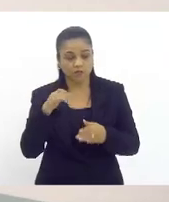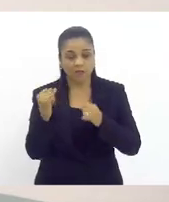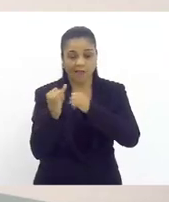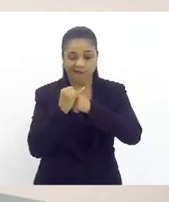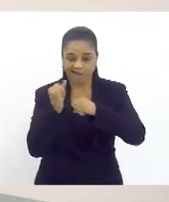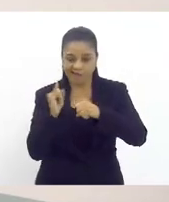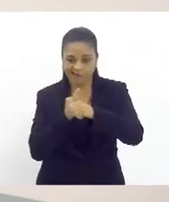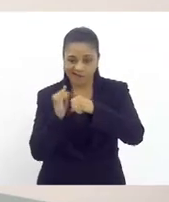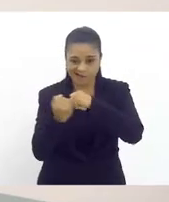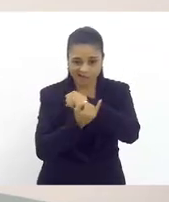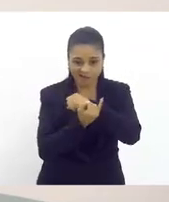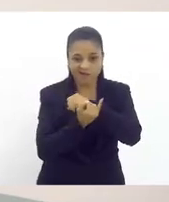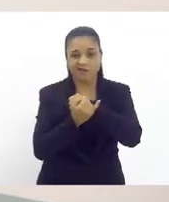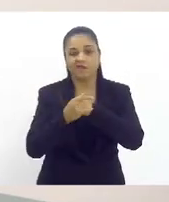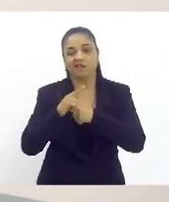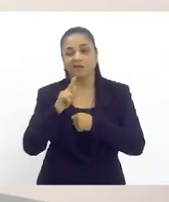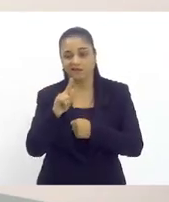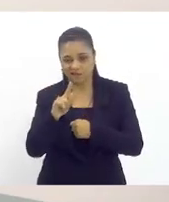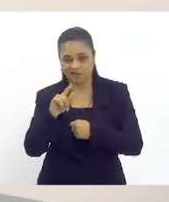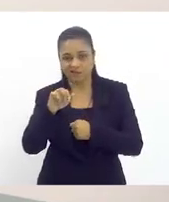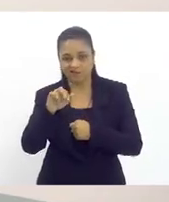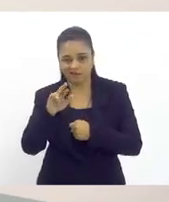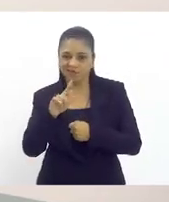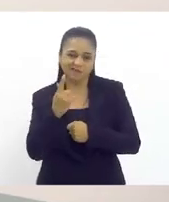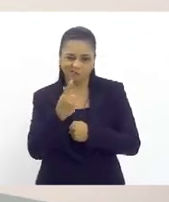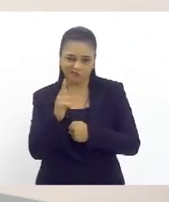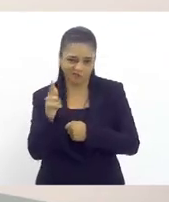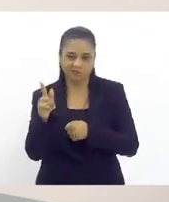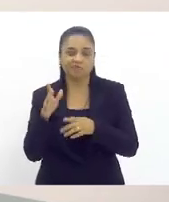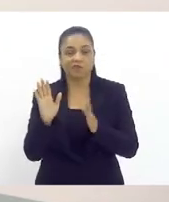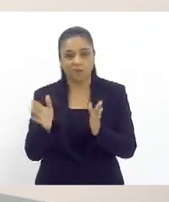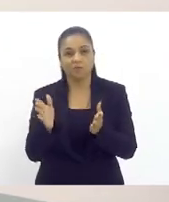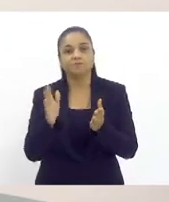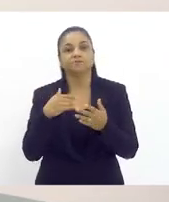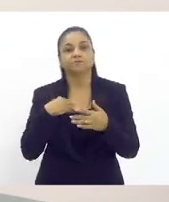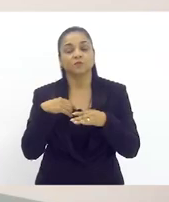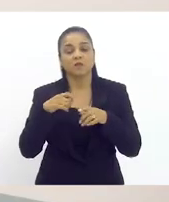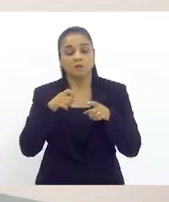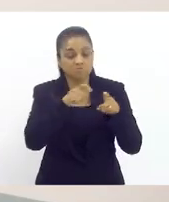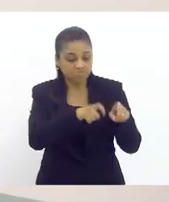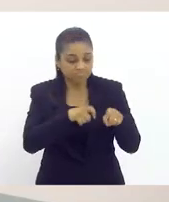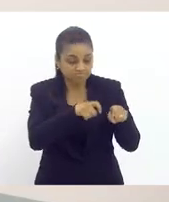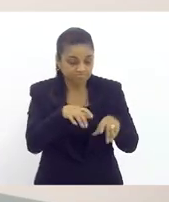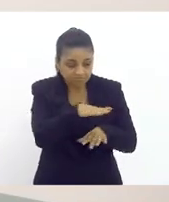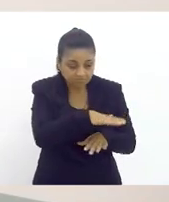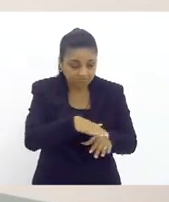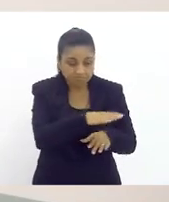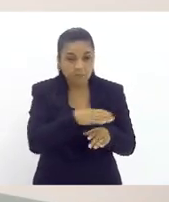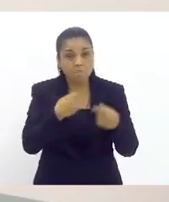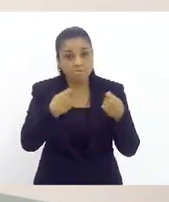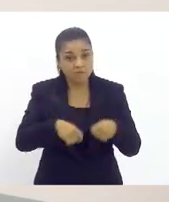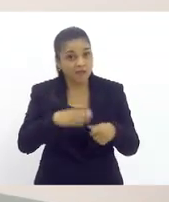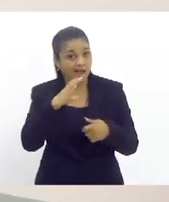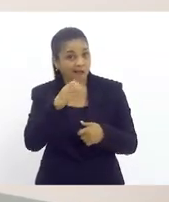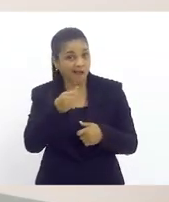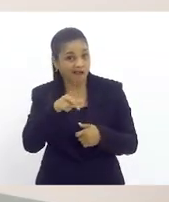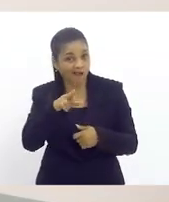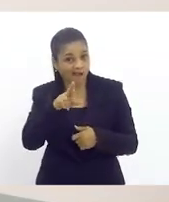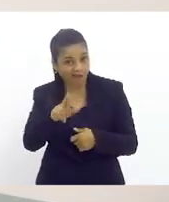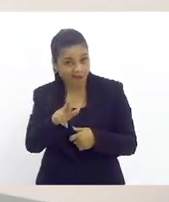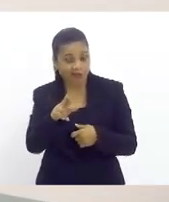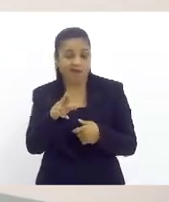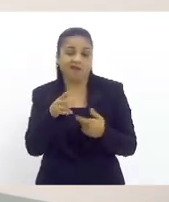pergunta é uma vez que as propriedades precisaram ter o Card e adesão ao